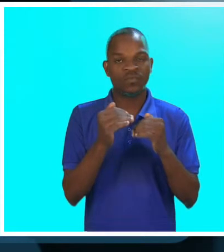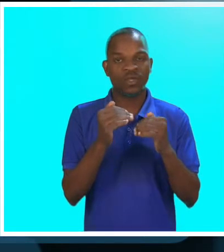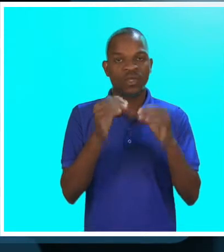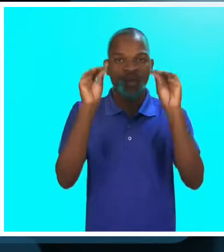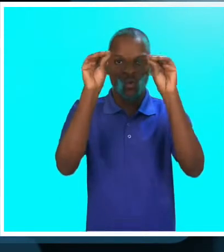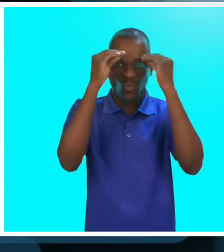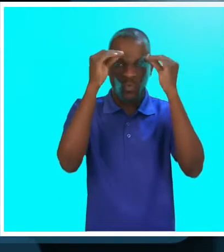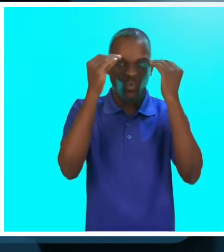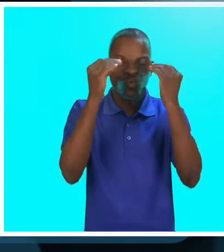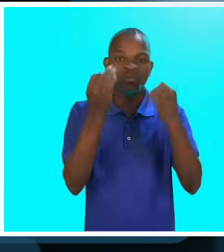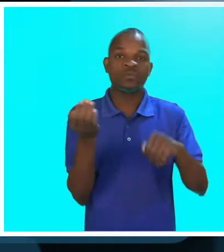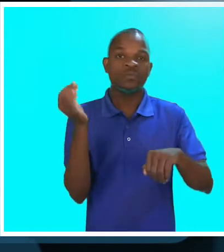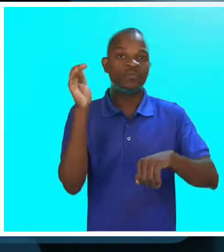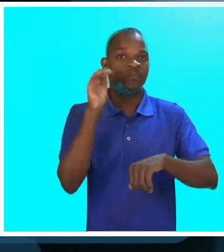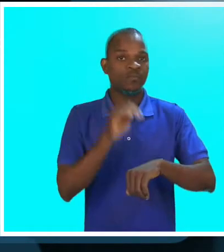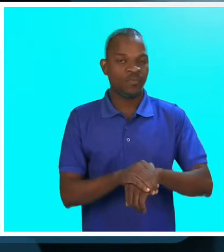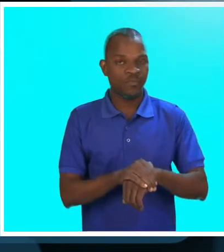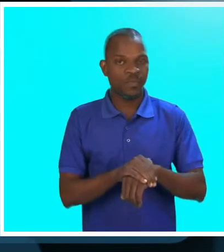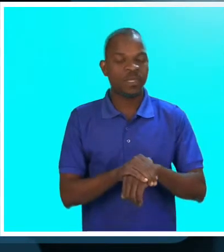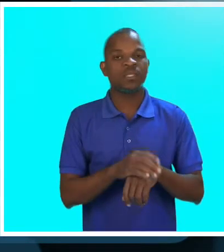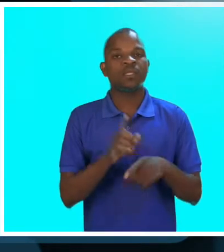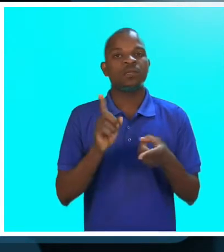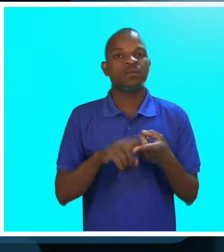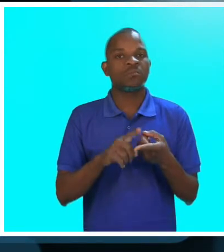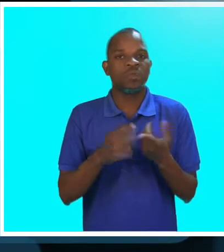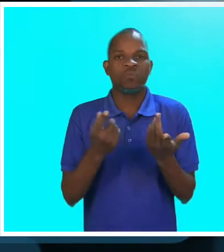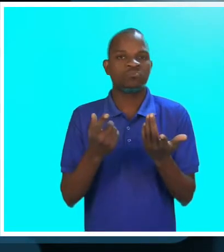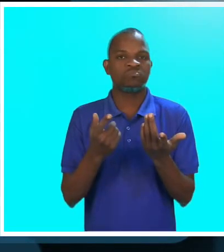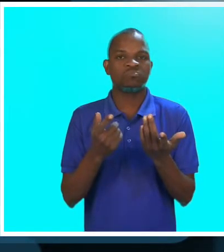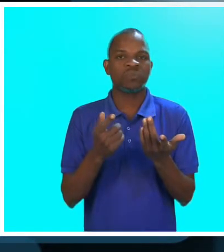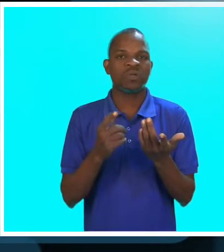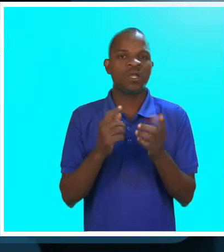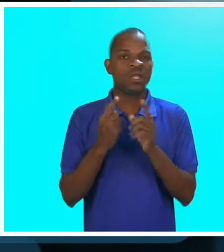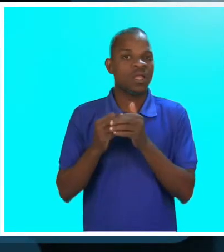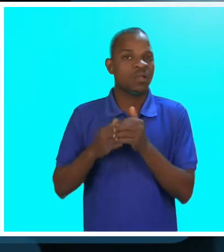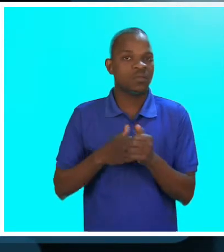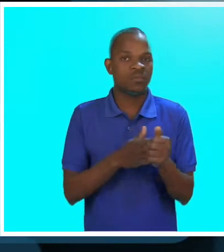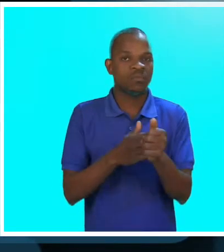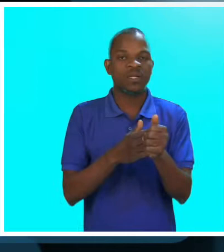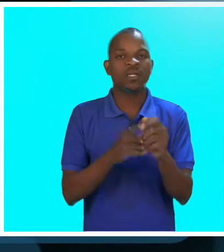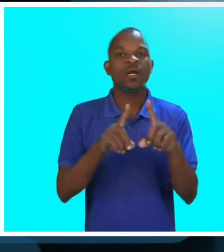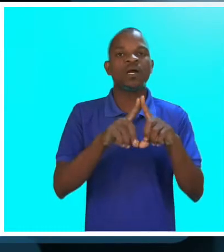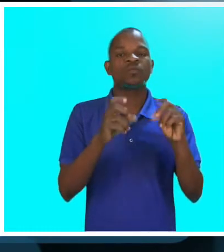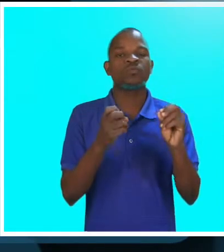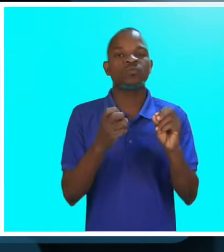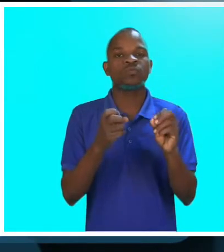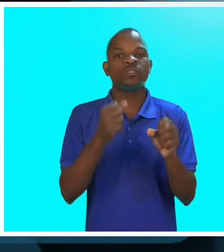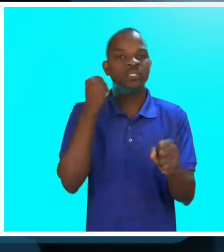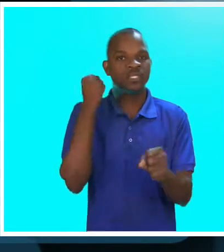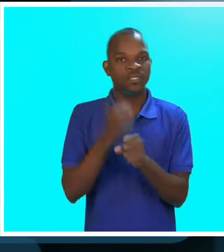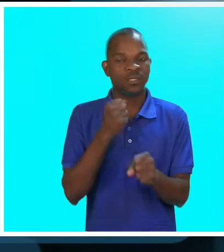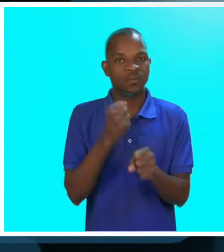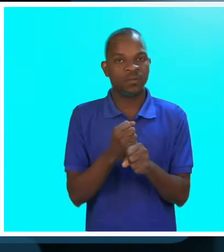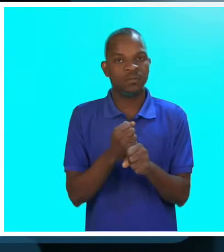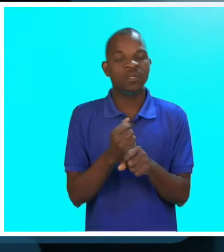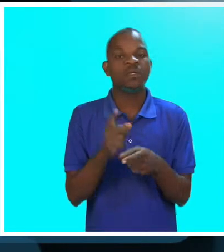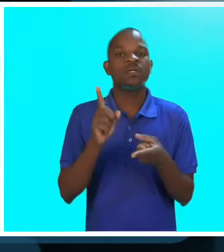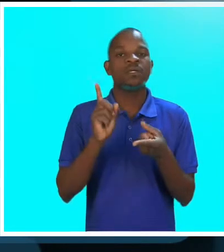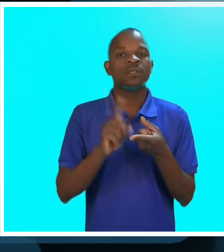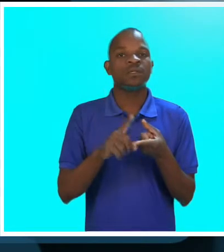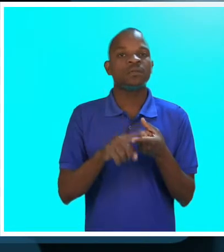e desenvolver cursos tecnológicos cursos que e acompanha o a